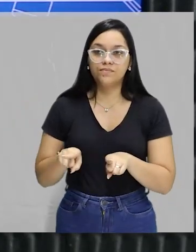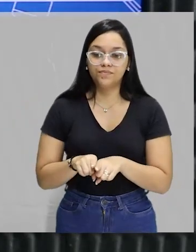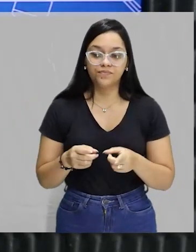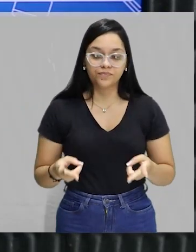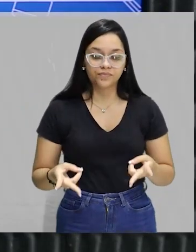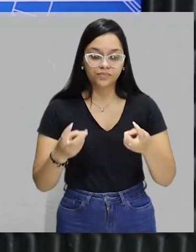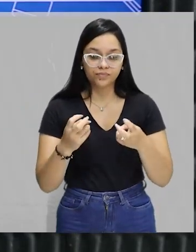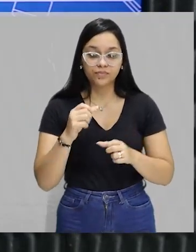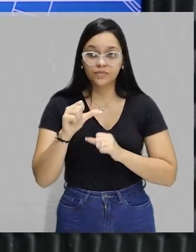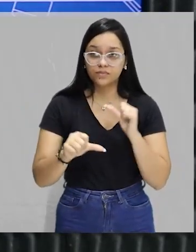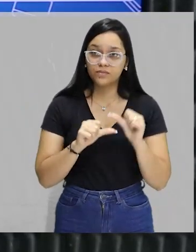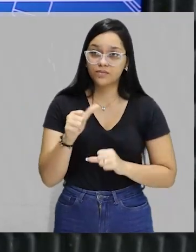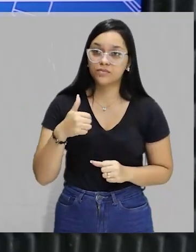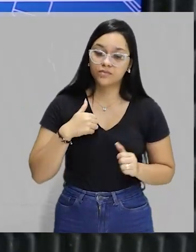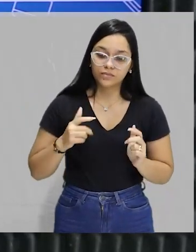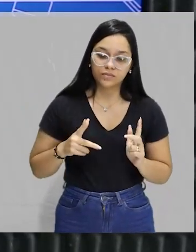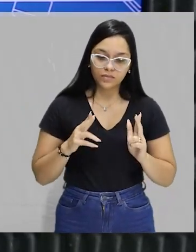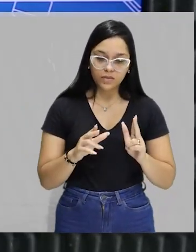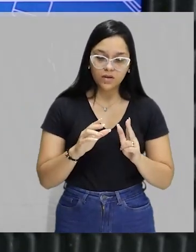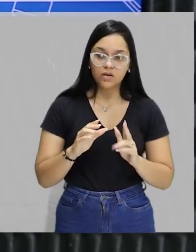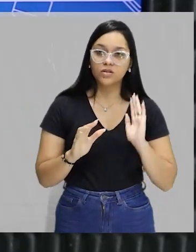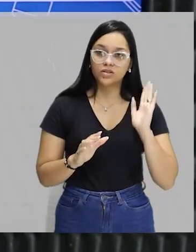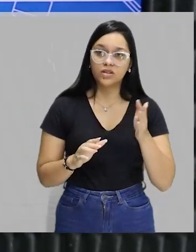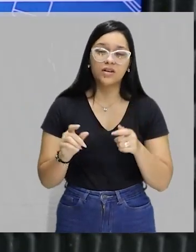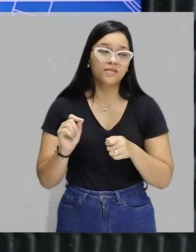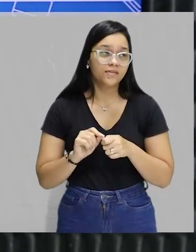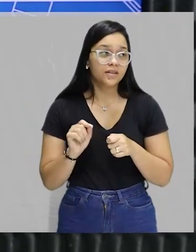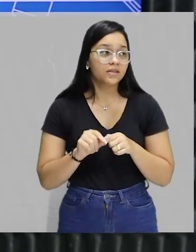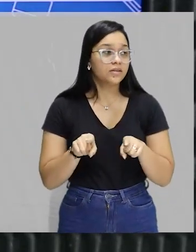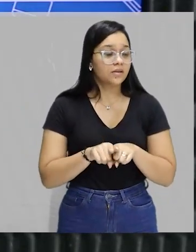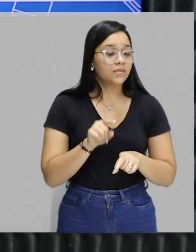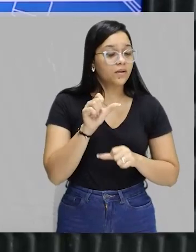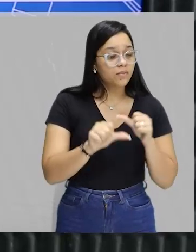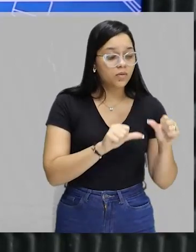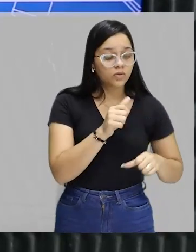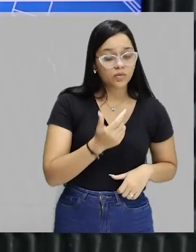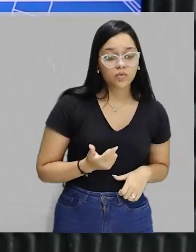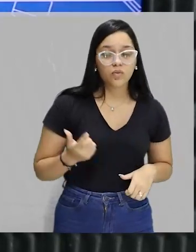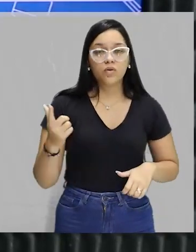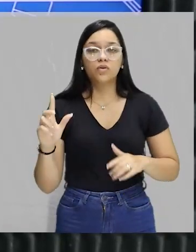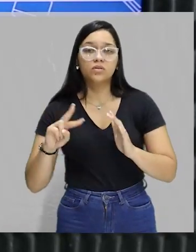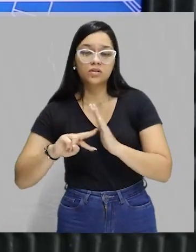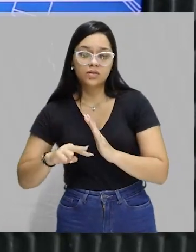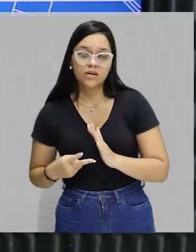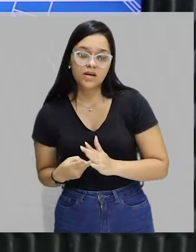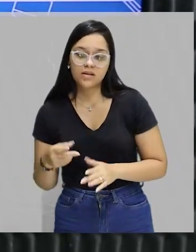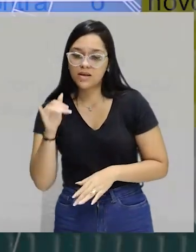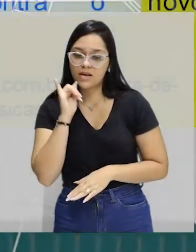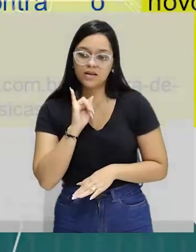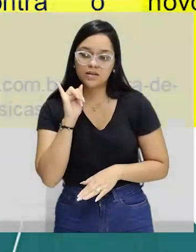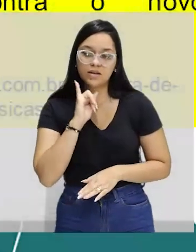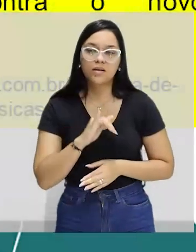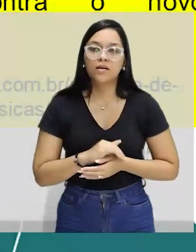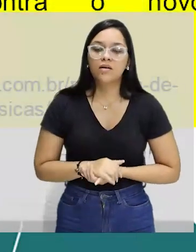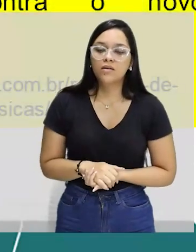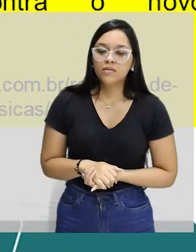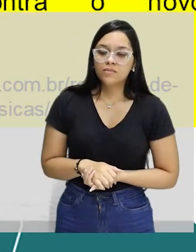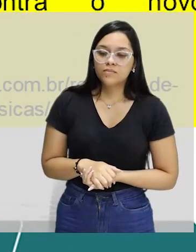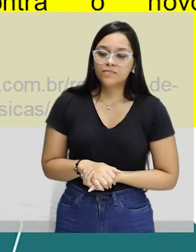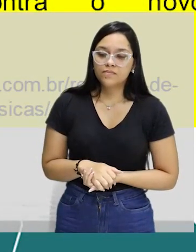mudar o conteúdo. Eu pego uma mesma obra de alguém que já foi feito e transmuto com outro significado. Por exemplo, né,